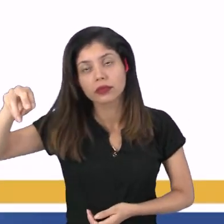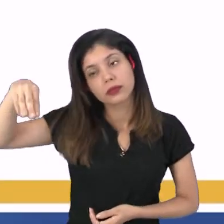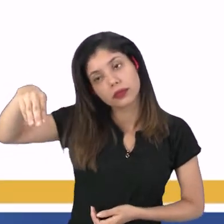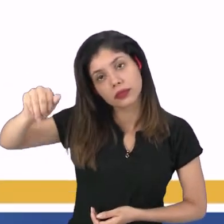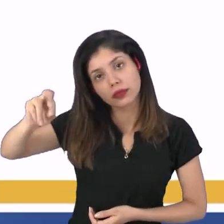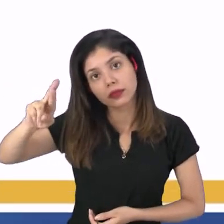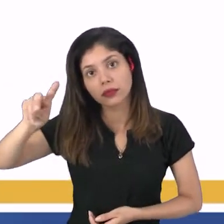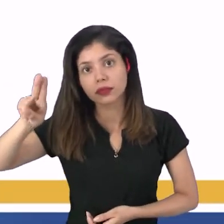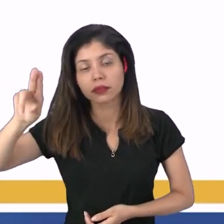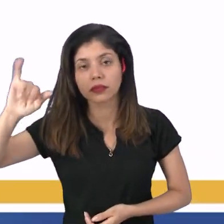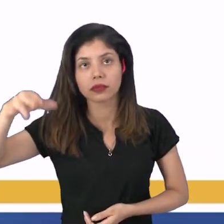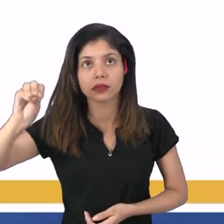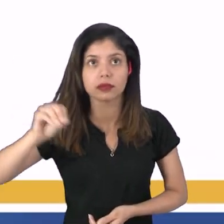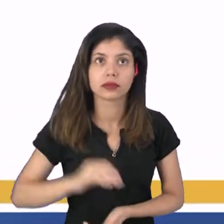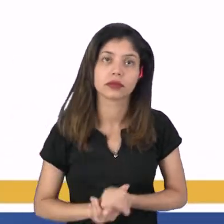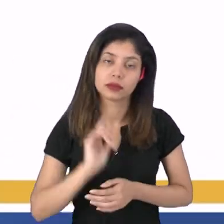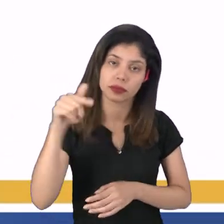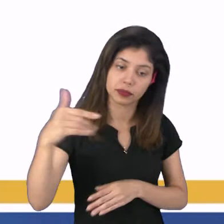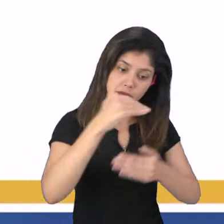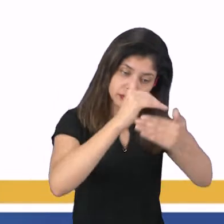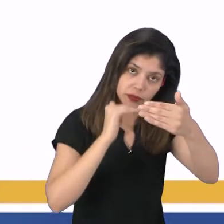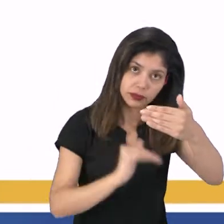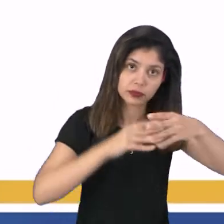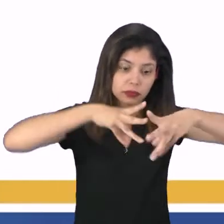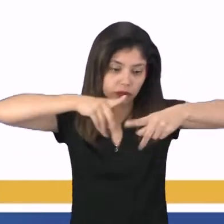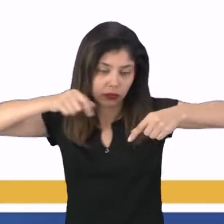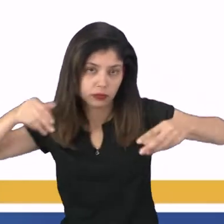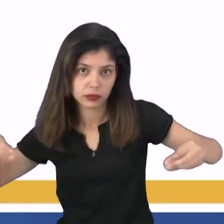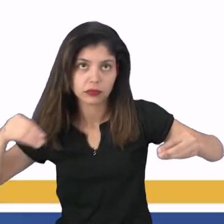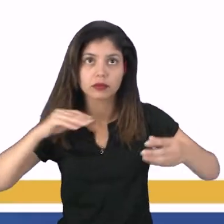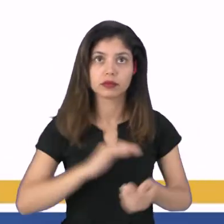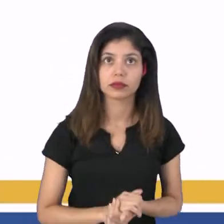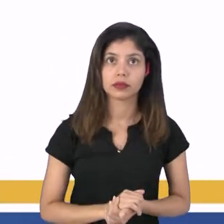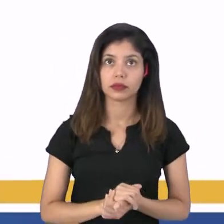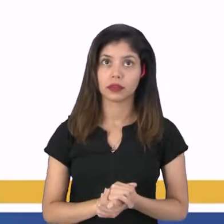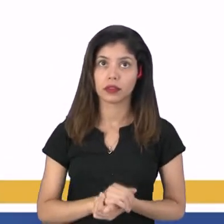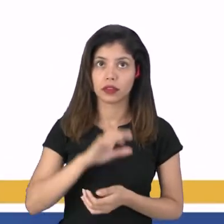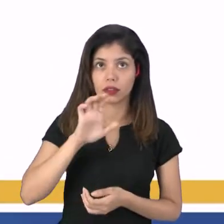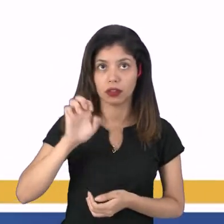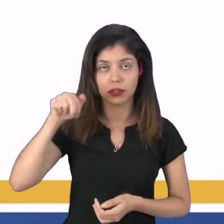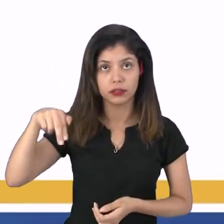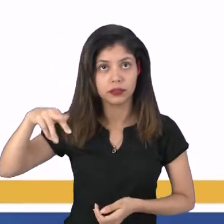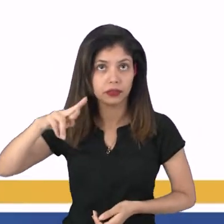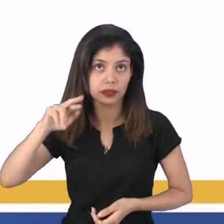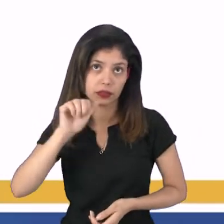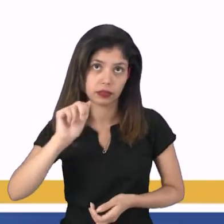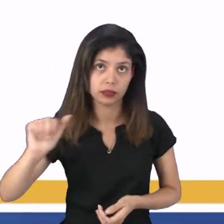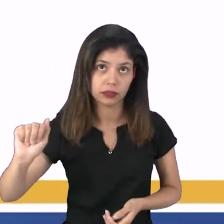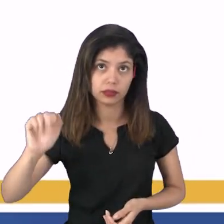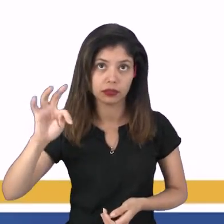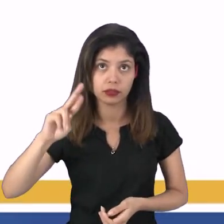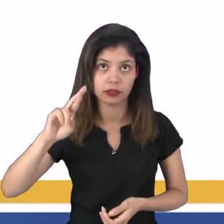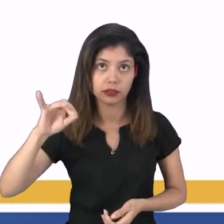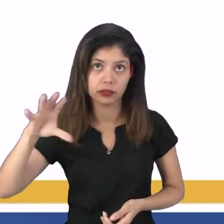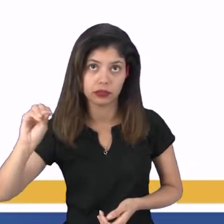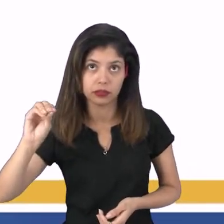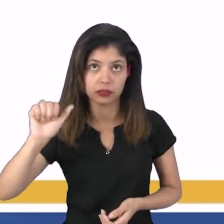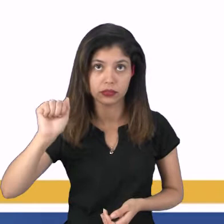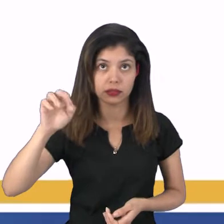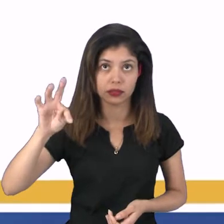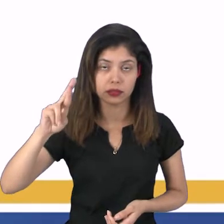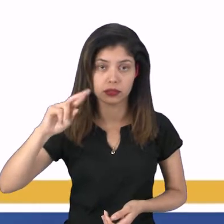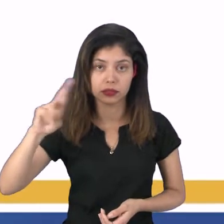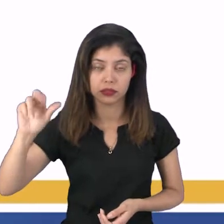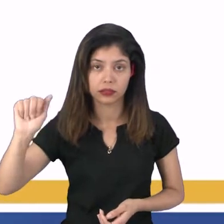marujo. A outra palavra primitiva abaixo é terra, que aí a gente tem derivadas que podem ser enterrar,